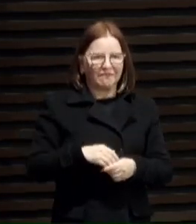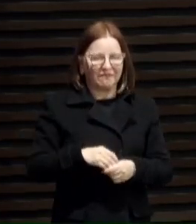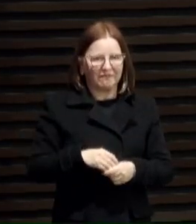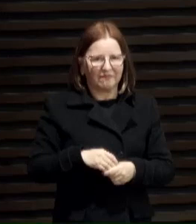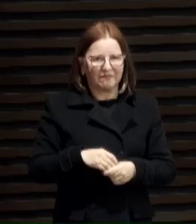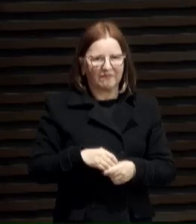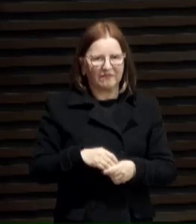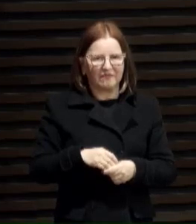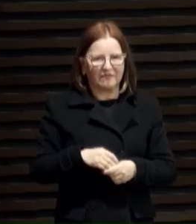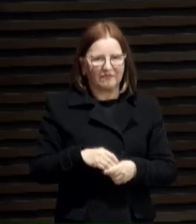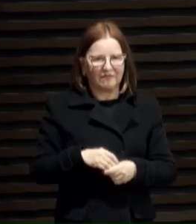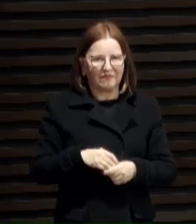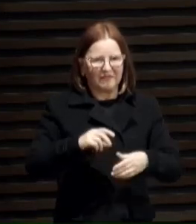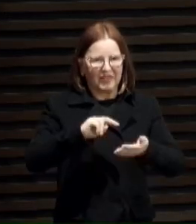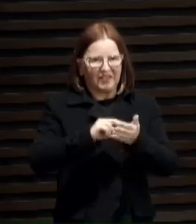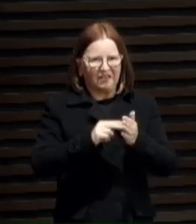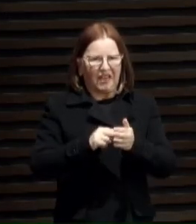Tipo, eu não preciso de ti.